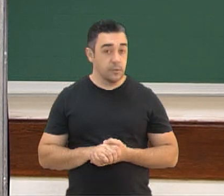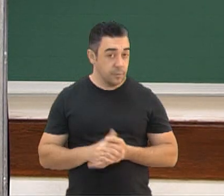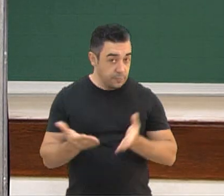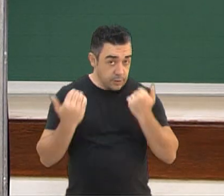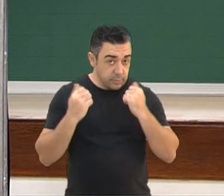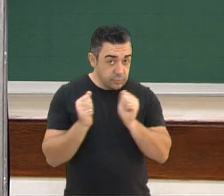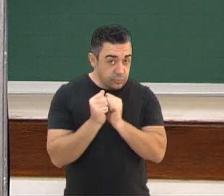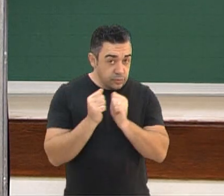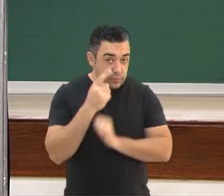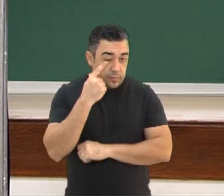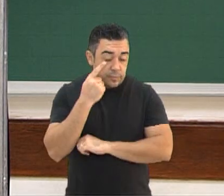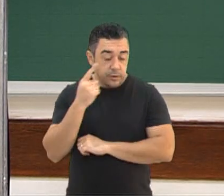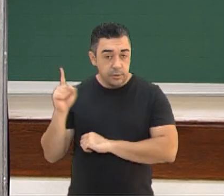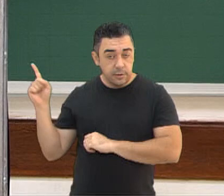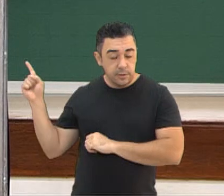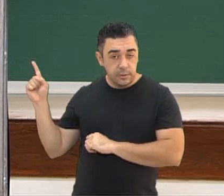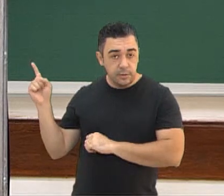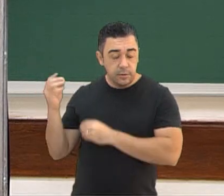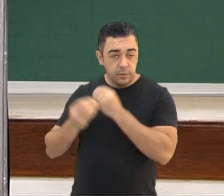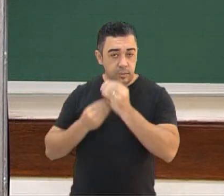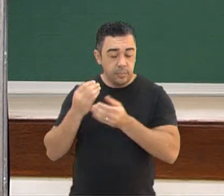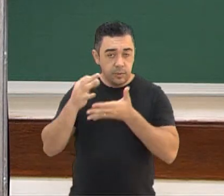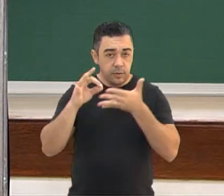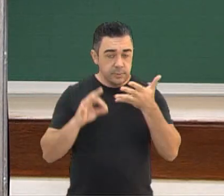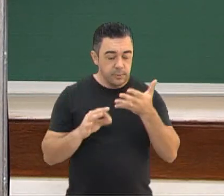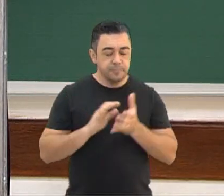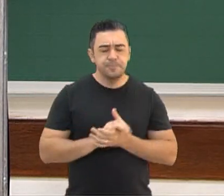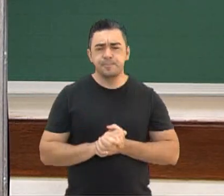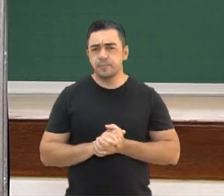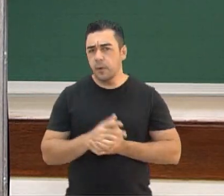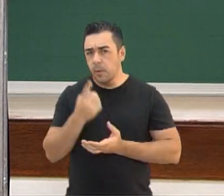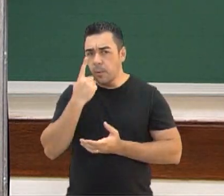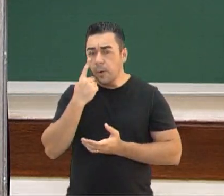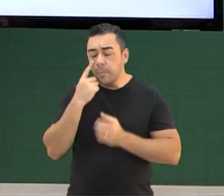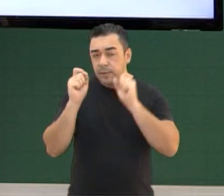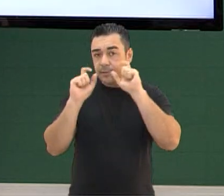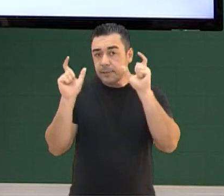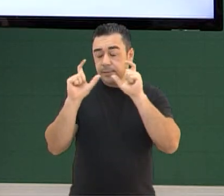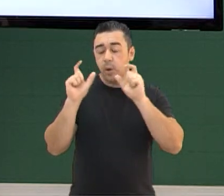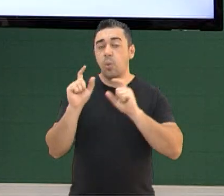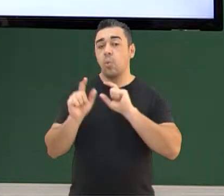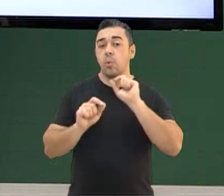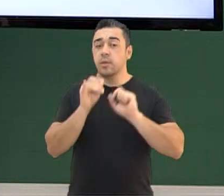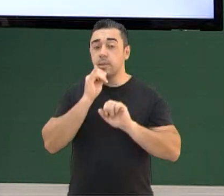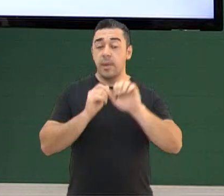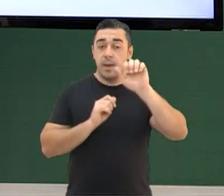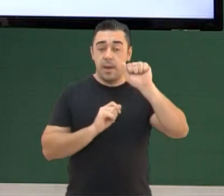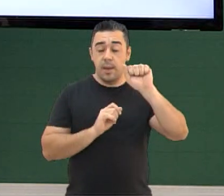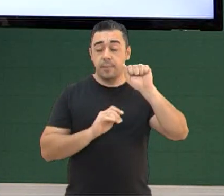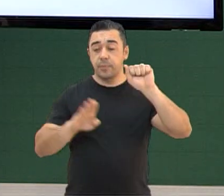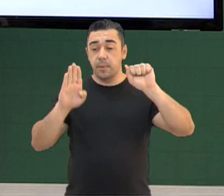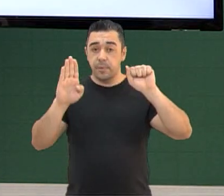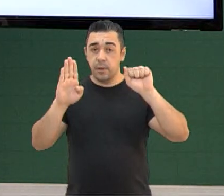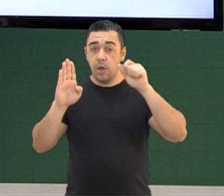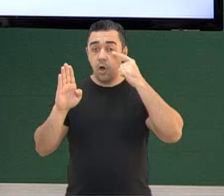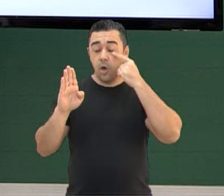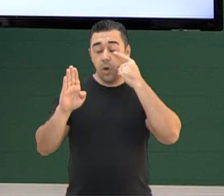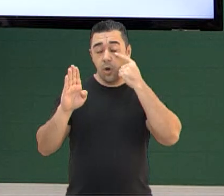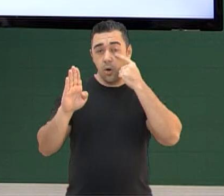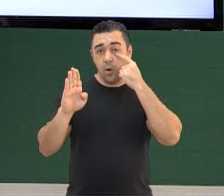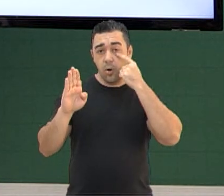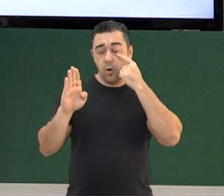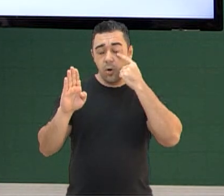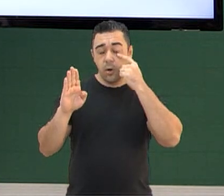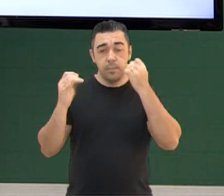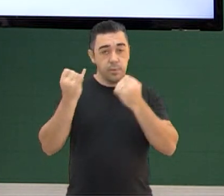Vamos lá, pessoal, aplicar isso? Então, olhem lá. Prestem atenção aqui na matriz A e na matriz B. Olhem a ordem delas,